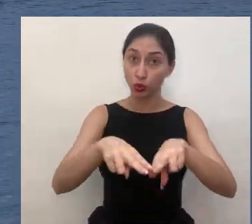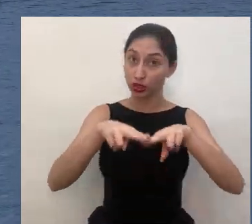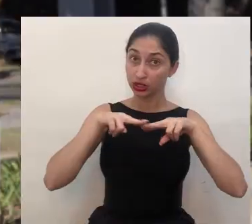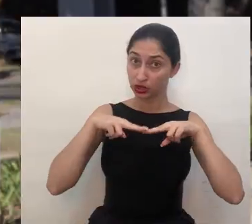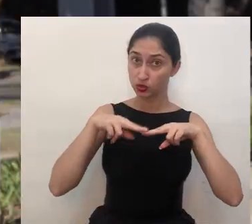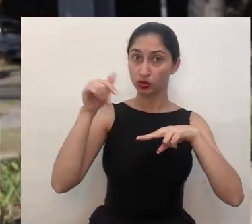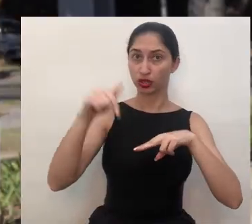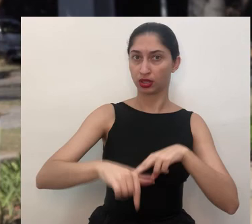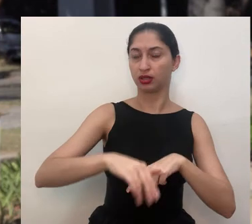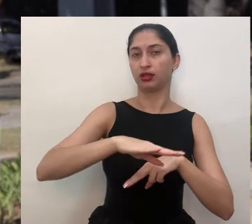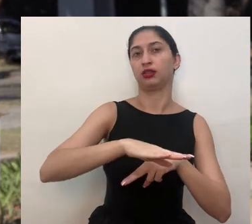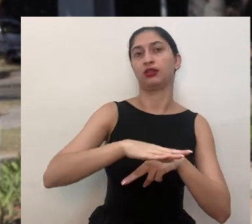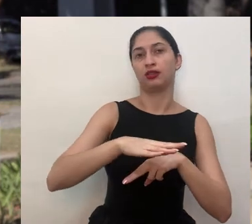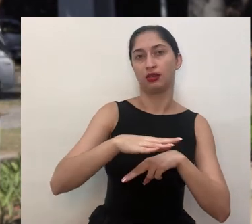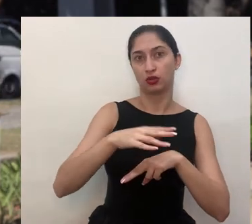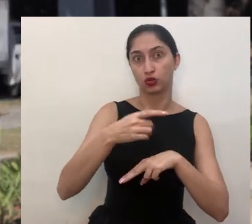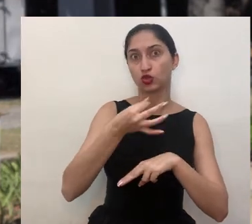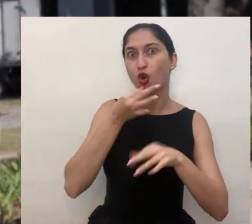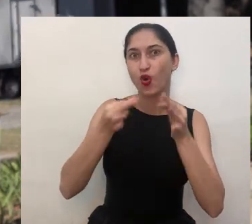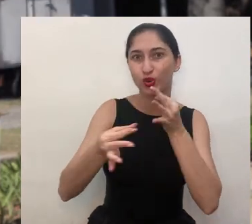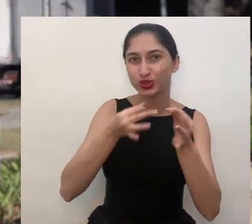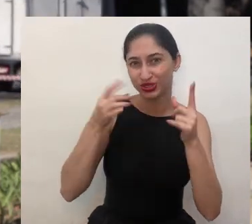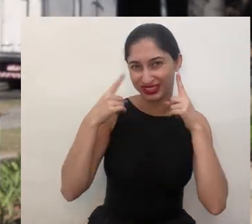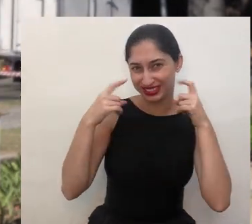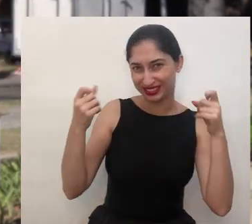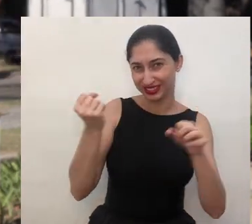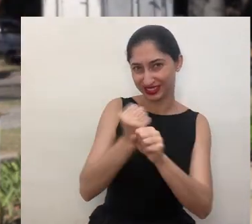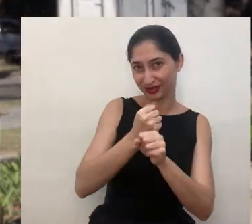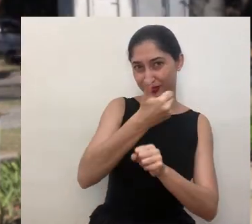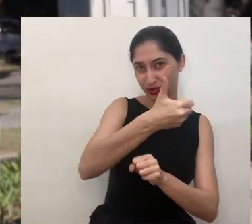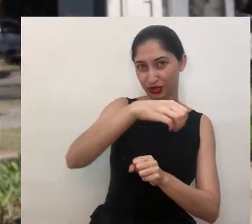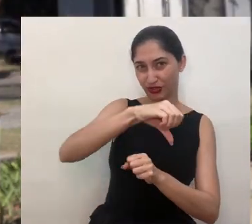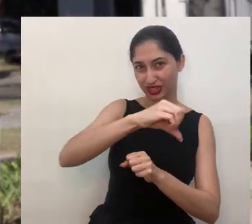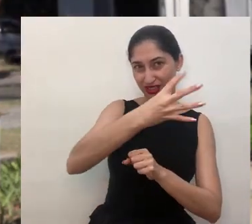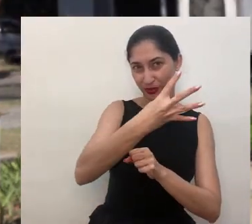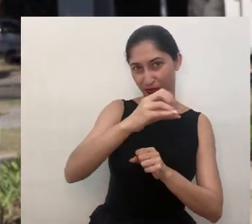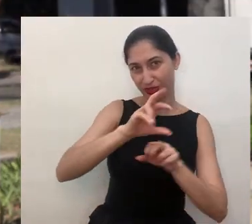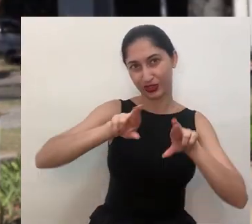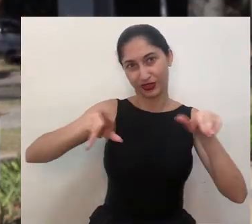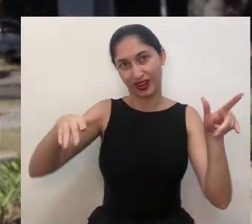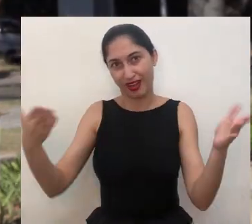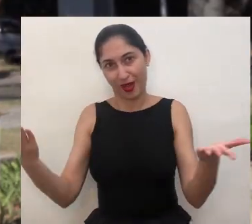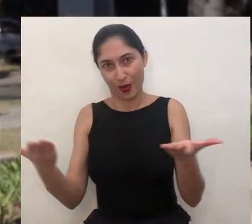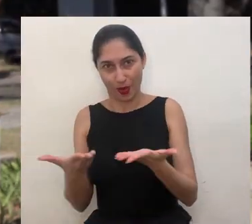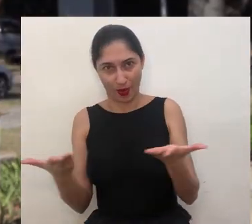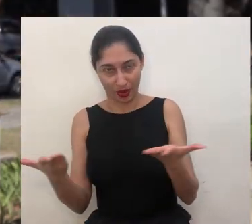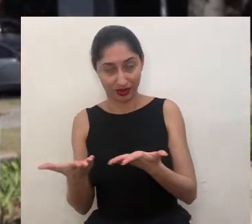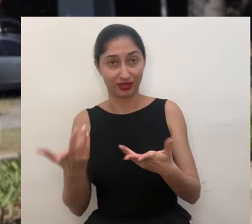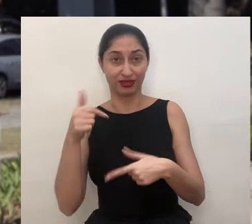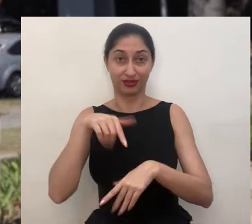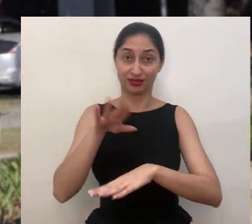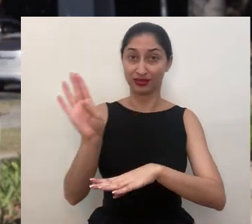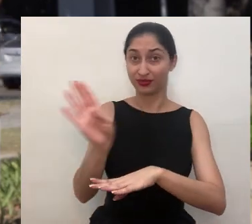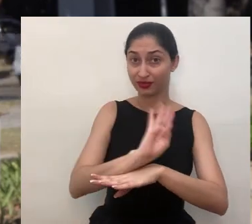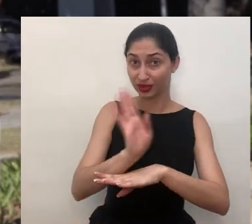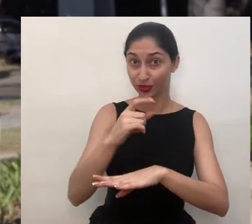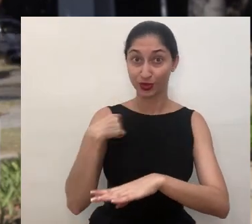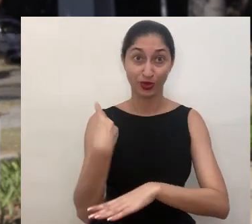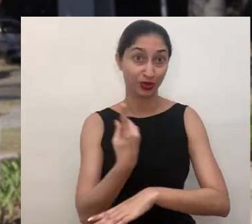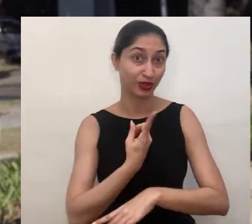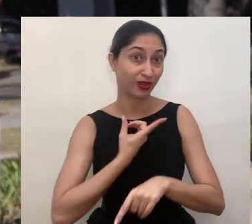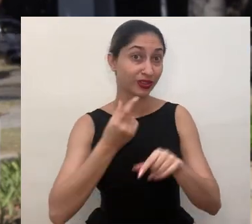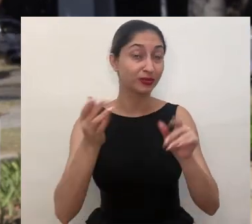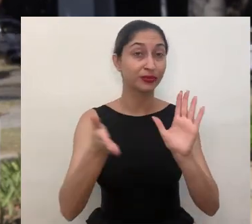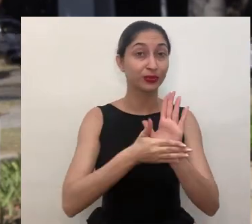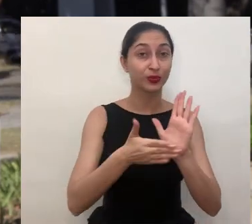da Pampulha dos anos 40 não é a mesma da paisagem sonora atual. Hoje, nesse vídeo, nessa atividade, nós vamos